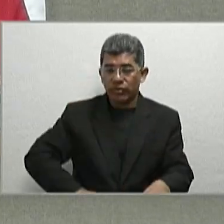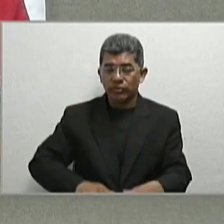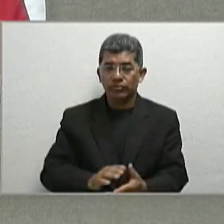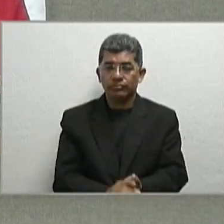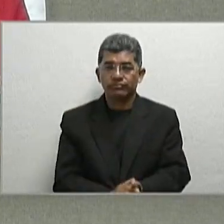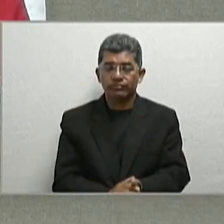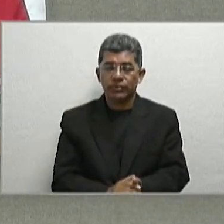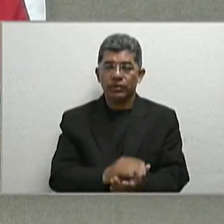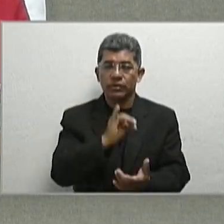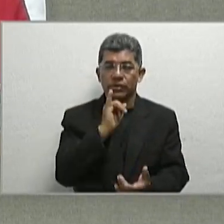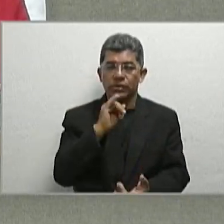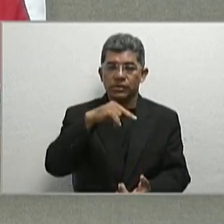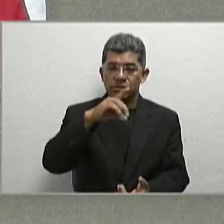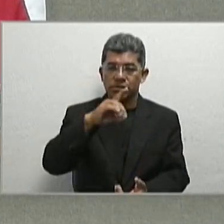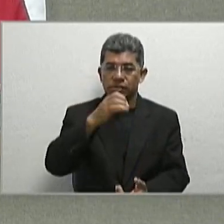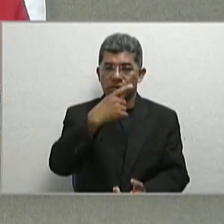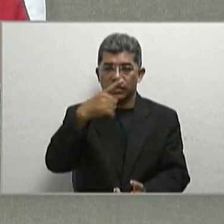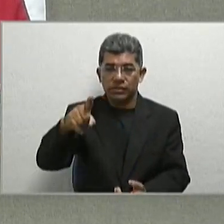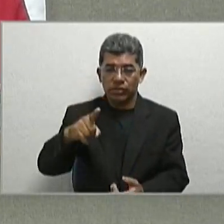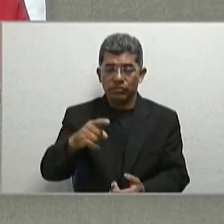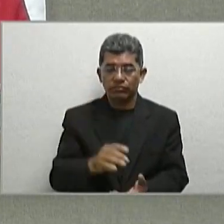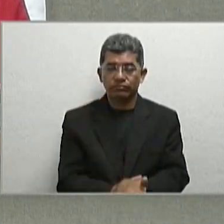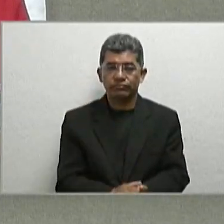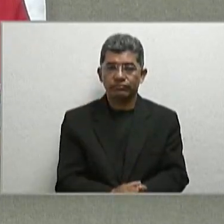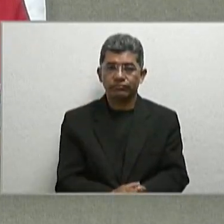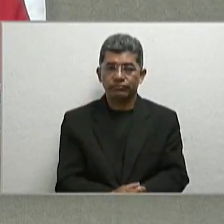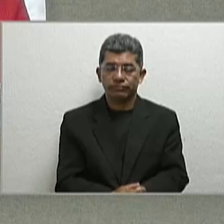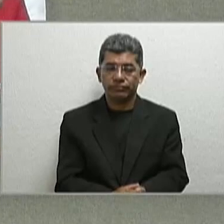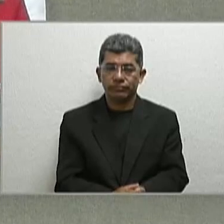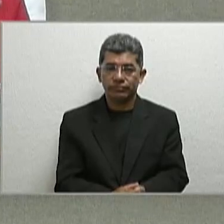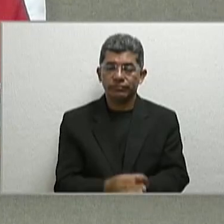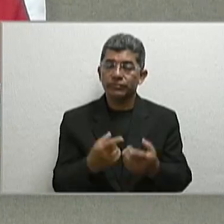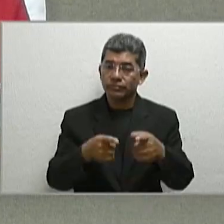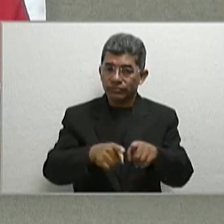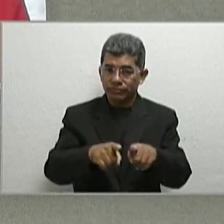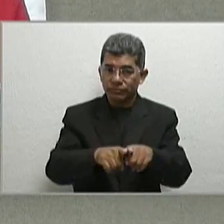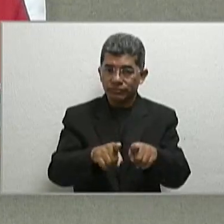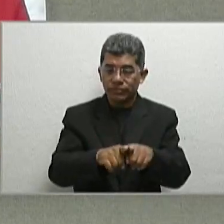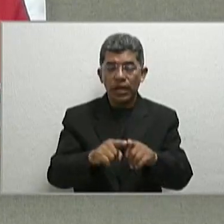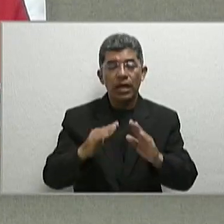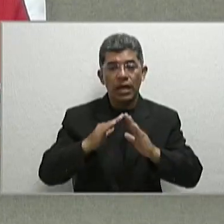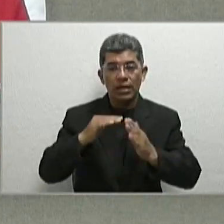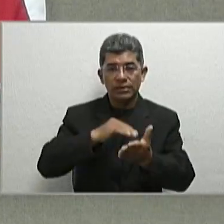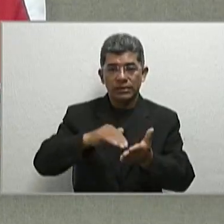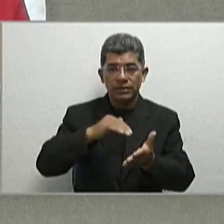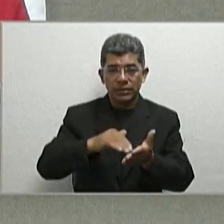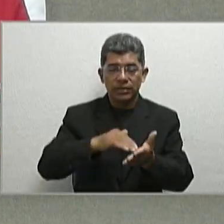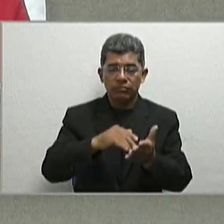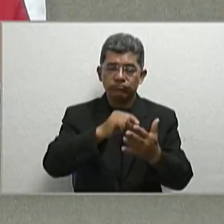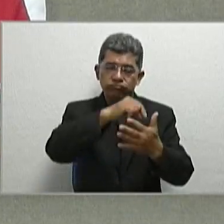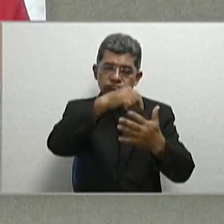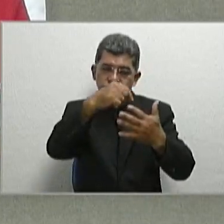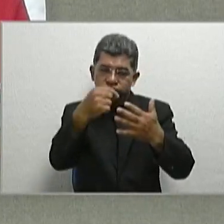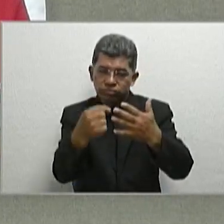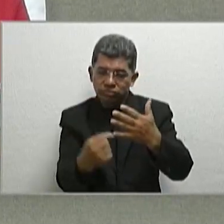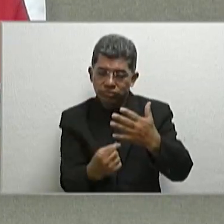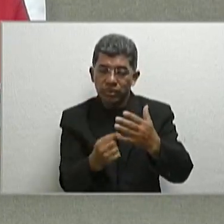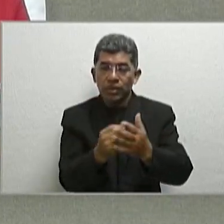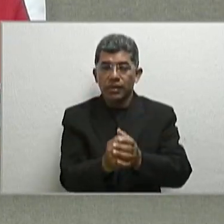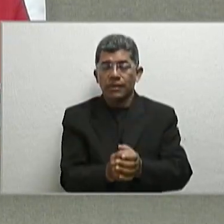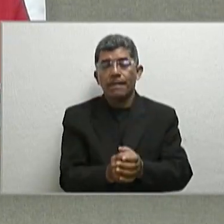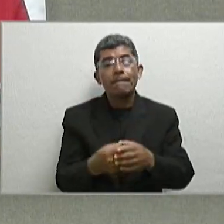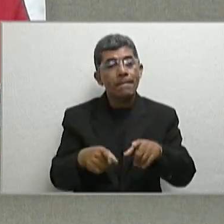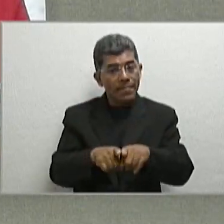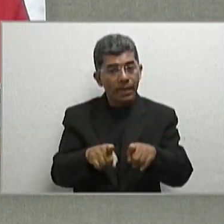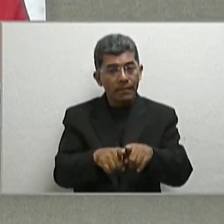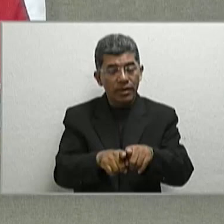uma indicação a sedect a secretaria semig de secretaria de mineração e também